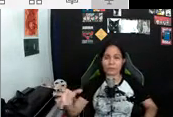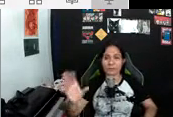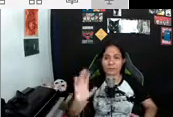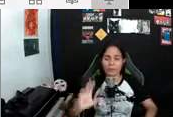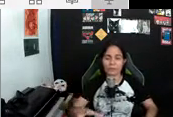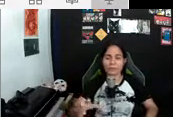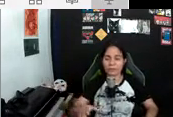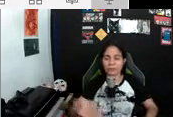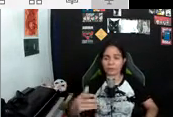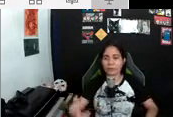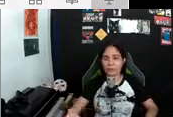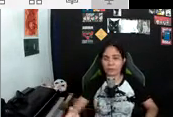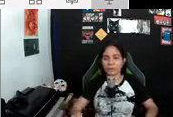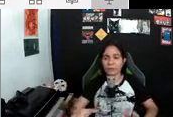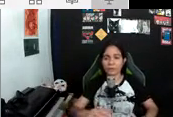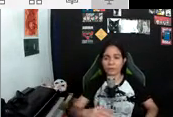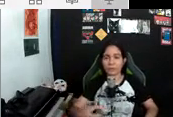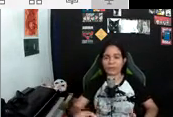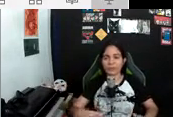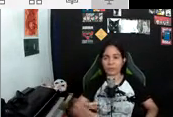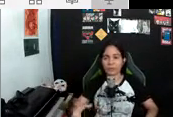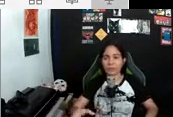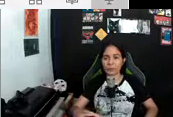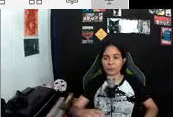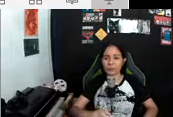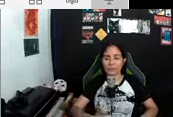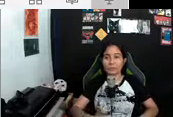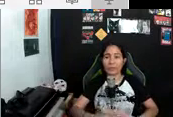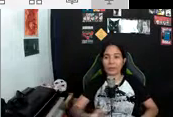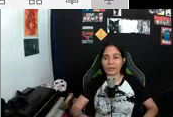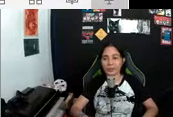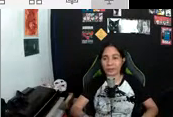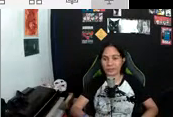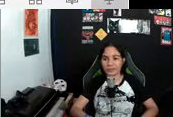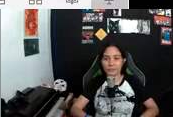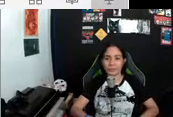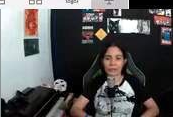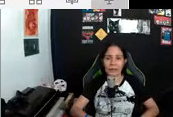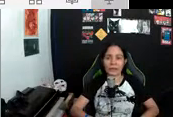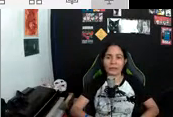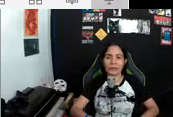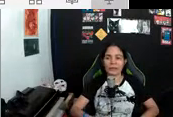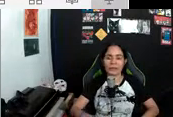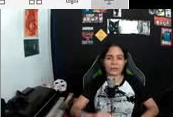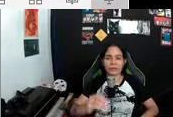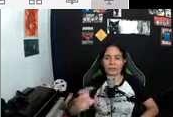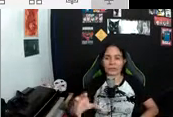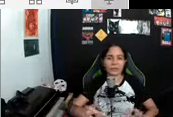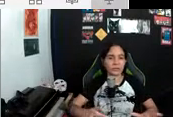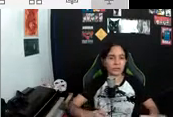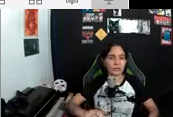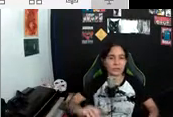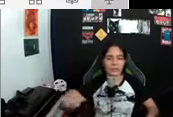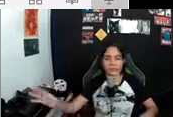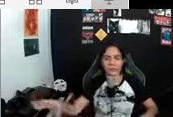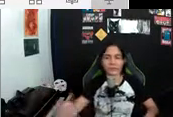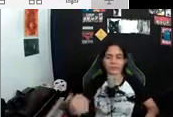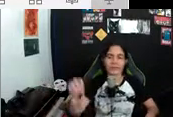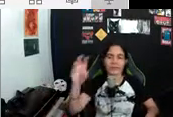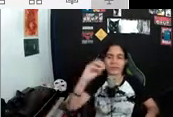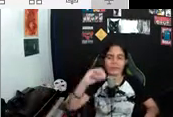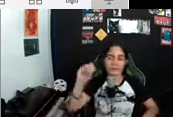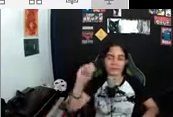a formação. No caso de vocês, enfermeiros, é dessa forma, mas existem outros cursos que é por região, tá? Por exemplo, região 3, região 4,